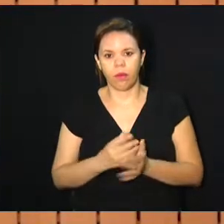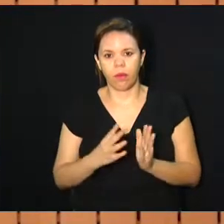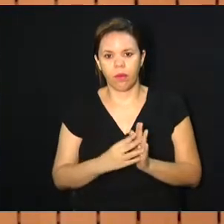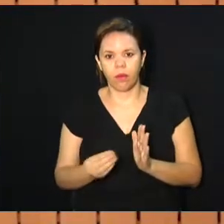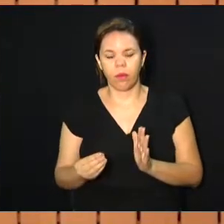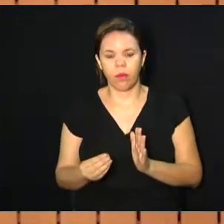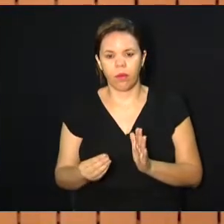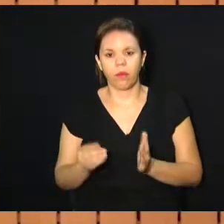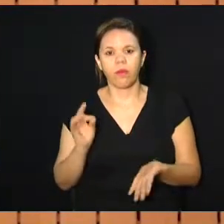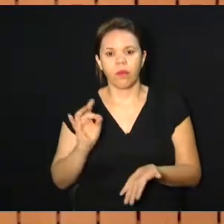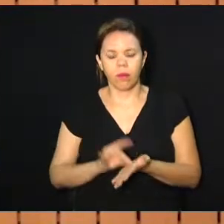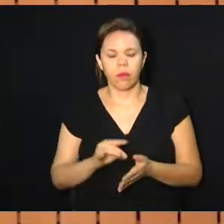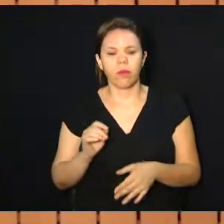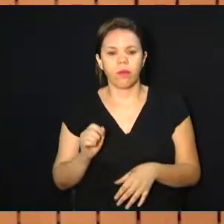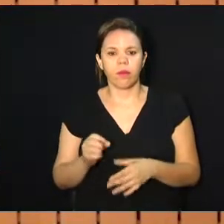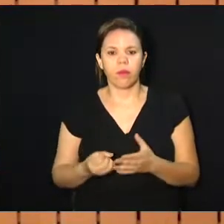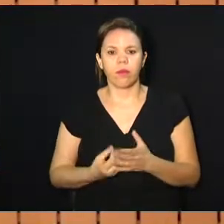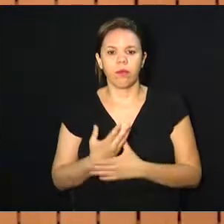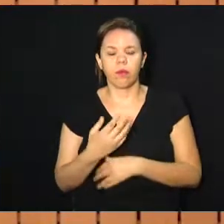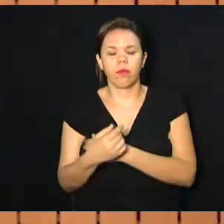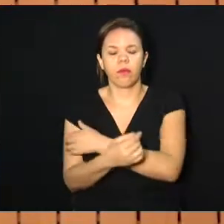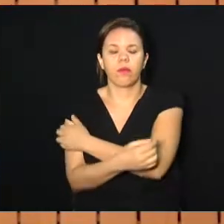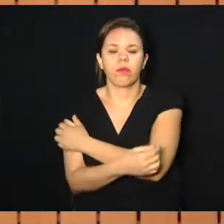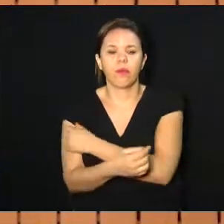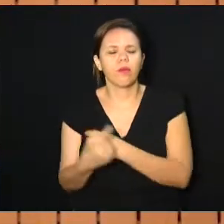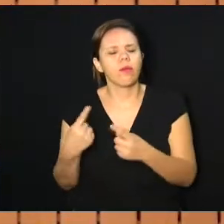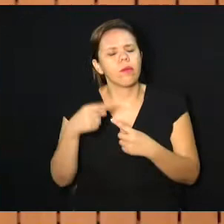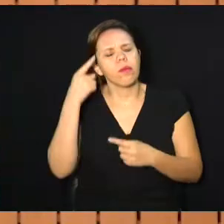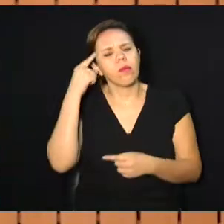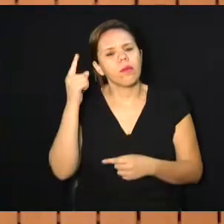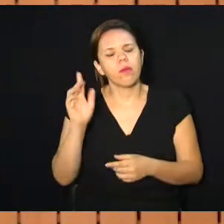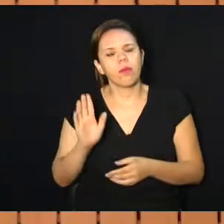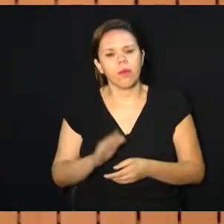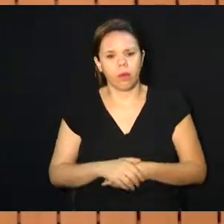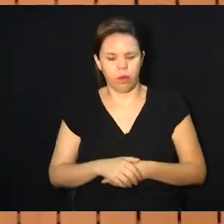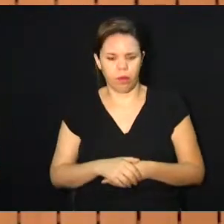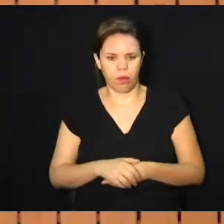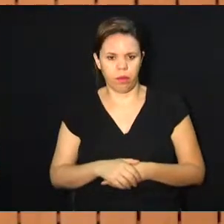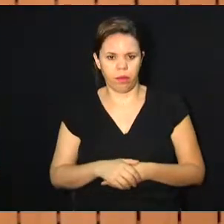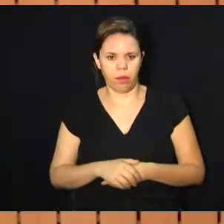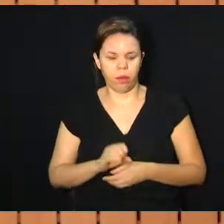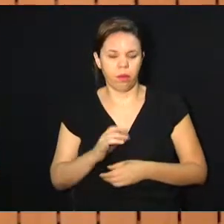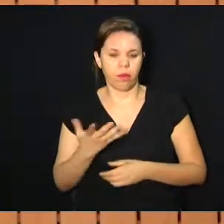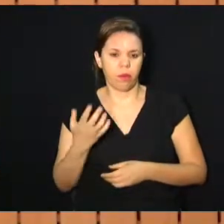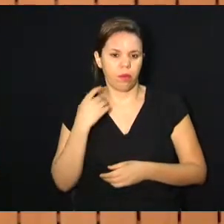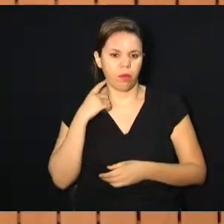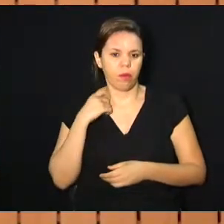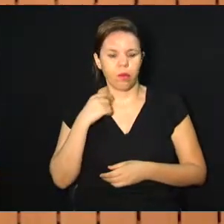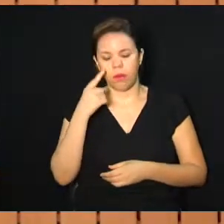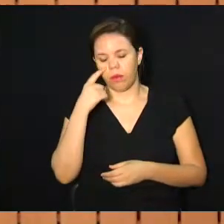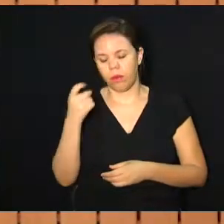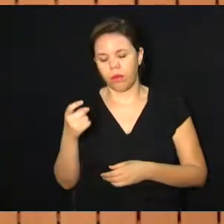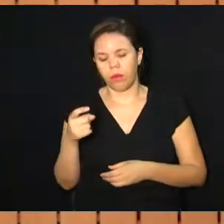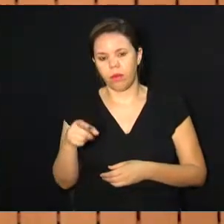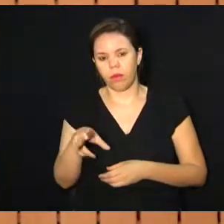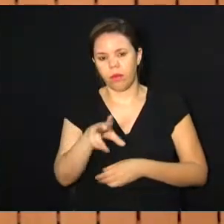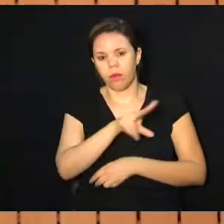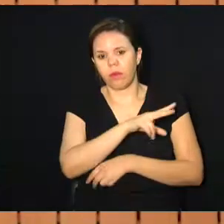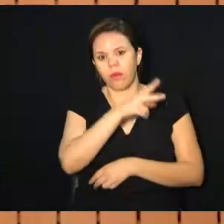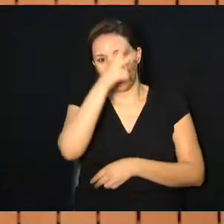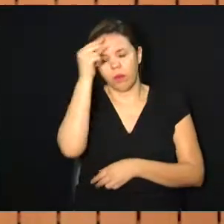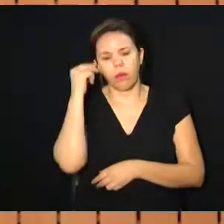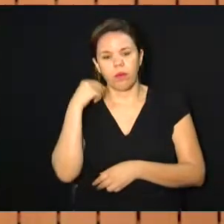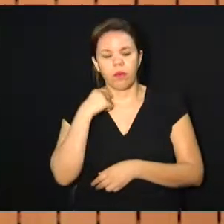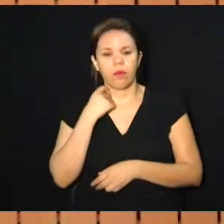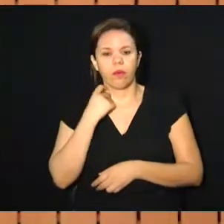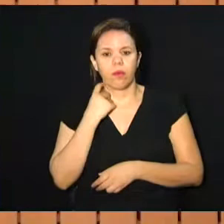modelo consolidado, é a licitação, mas talvez por que não pensar e pensar se não seria do interesse público, né, de antemão, antes